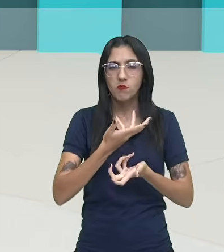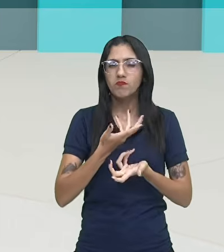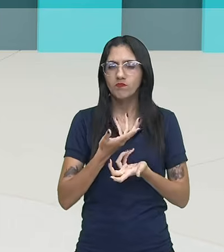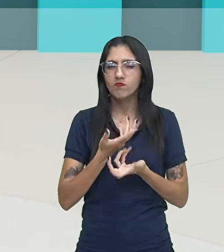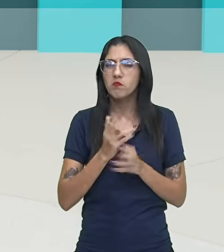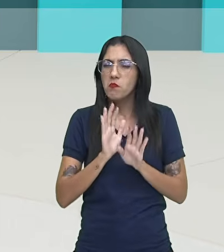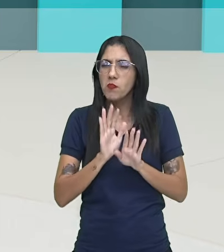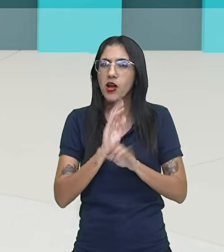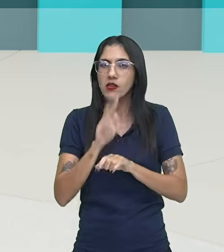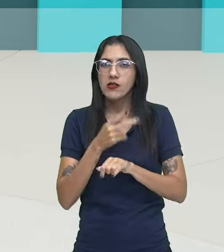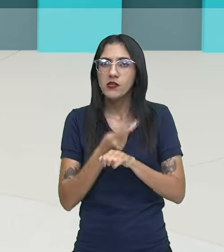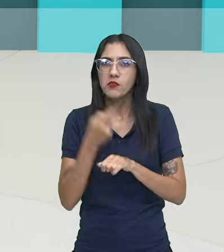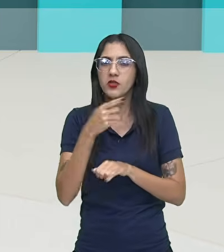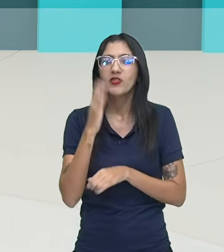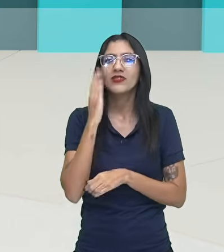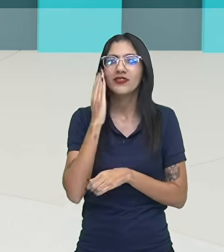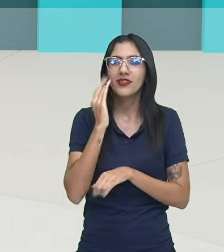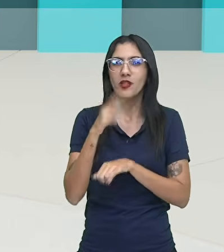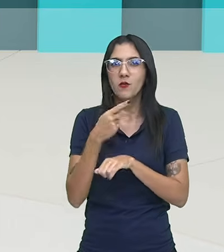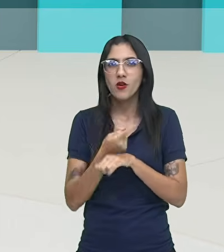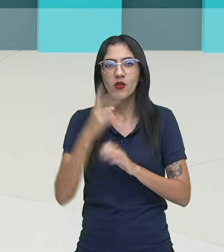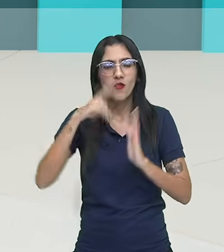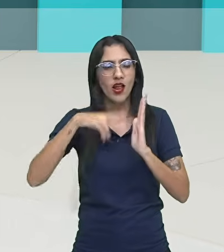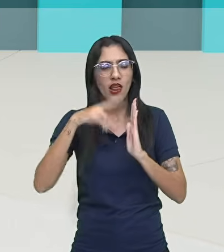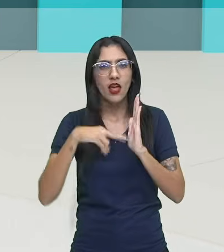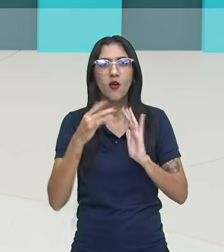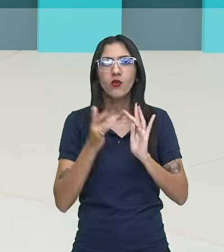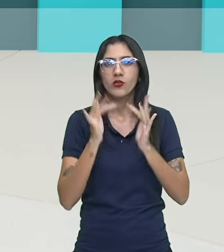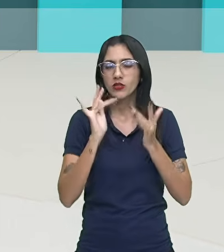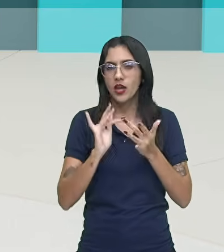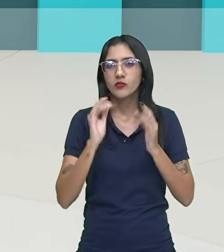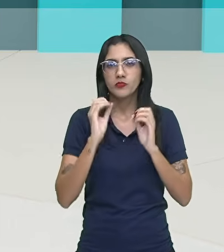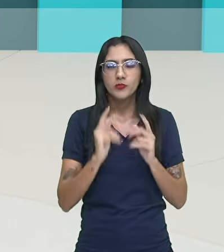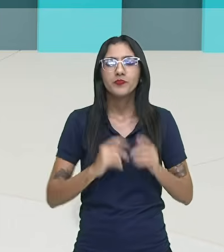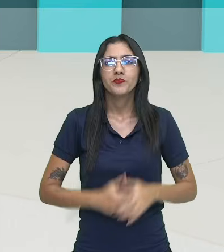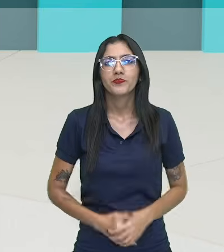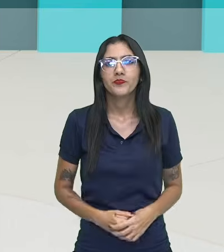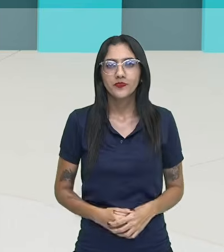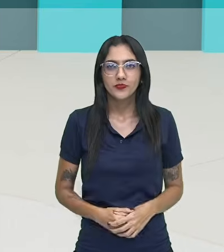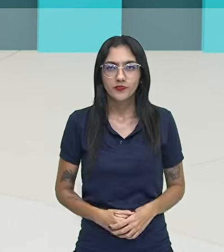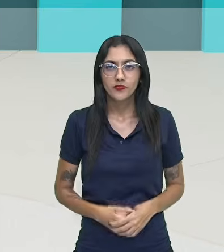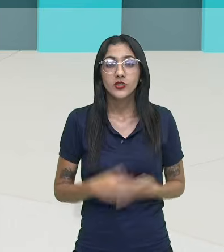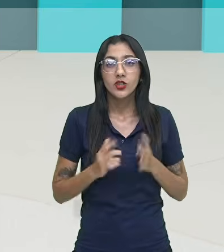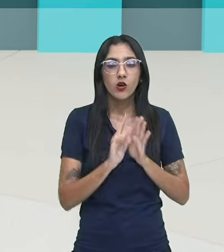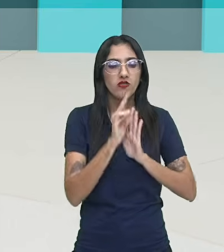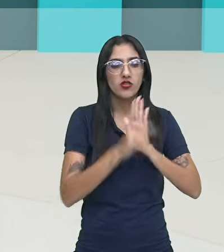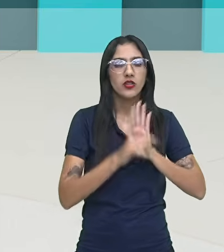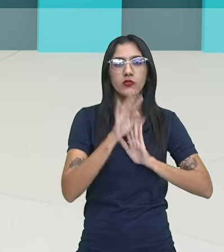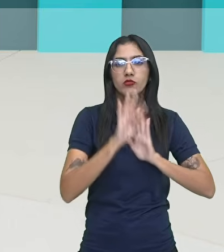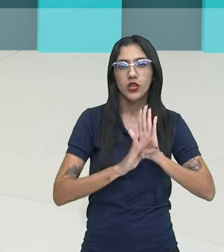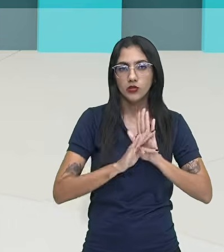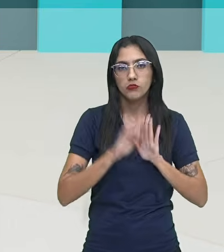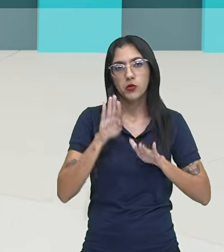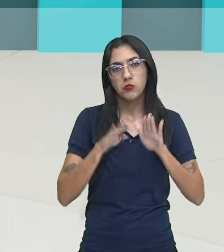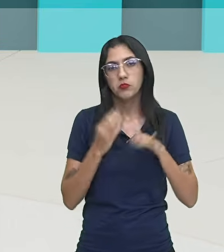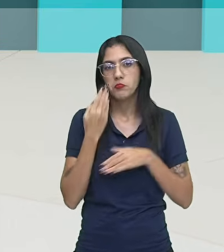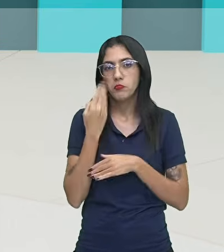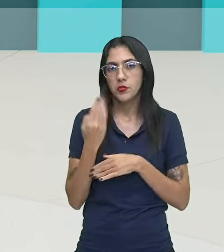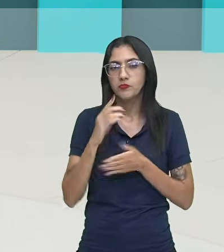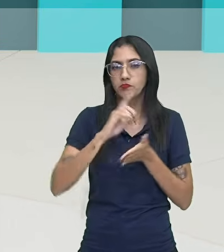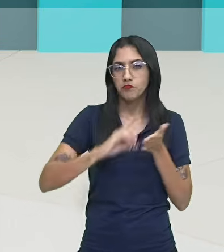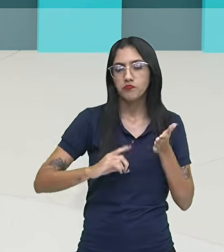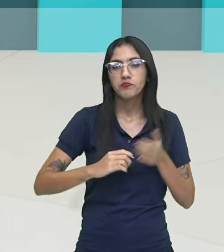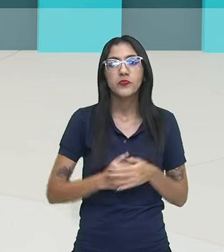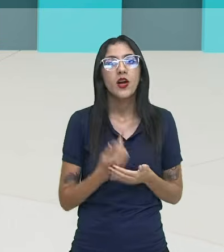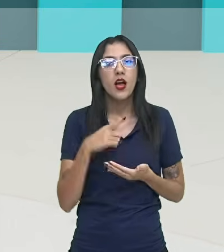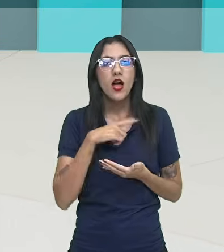entender depois que eu ler o conceito e trazer um exemplo. Então, vamos lá. Gêneros digitais, de acordo com Meyer, é